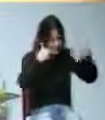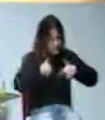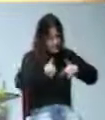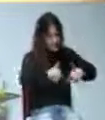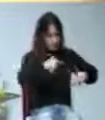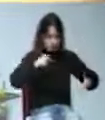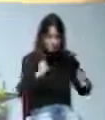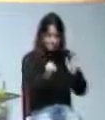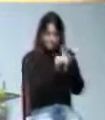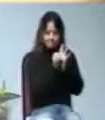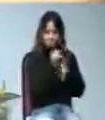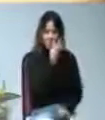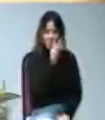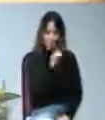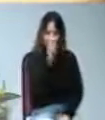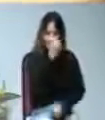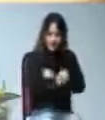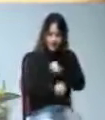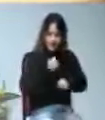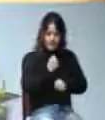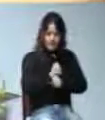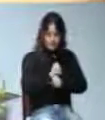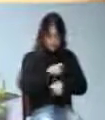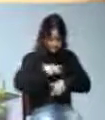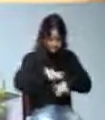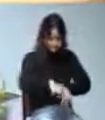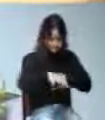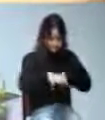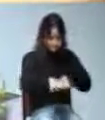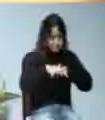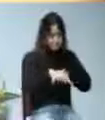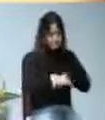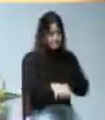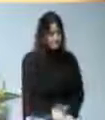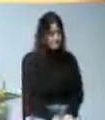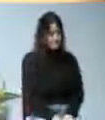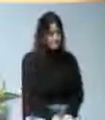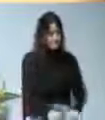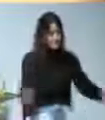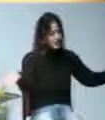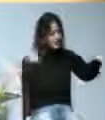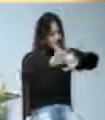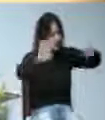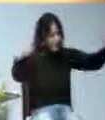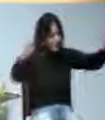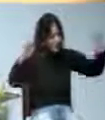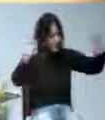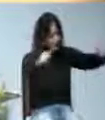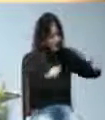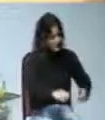ações marcantes dos 40 anos dessa vida de associação. Tchau para todos.